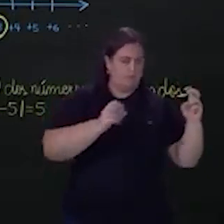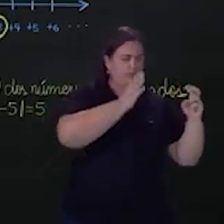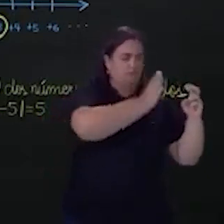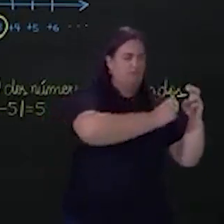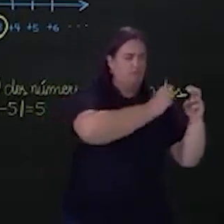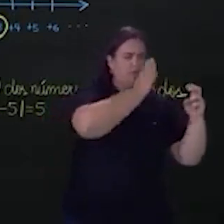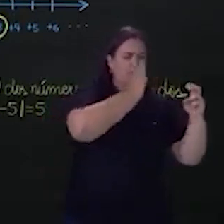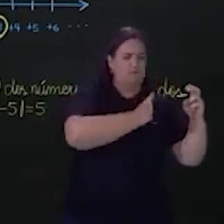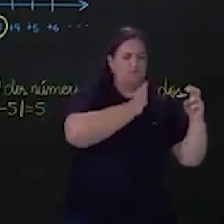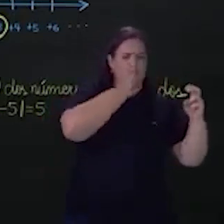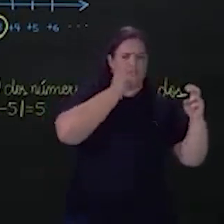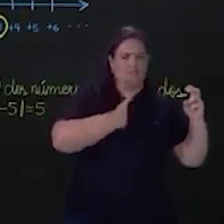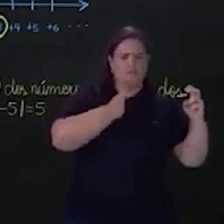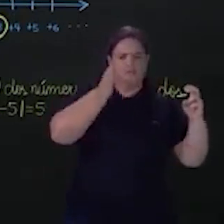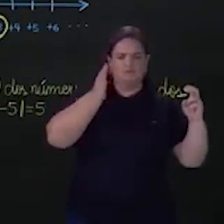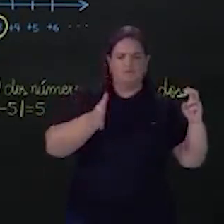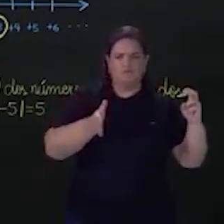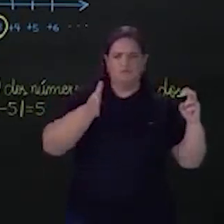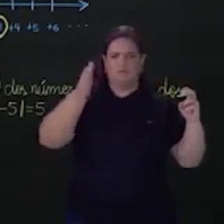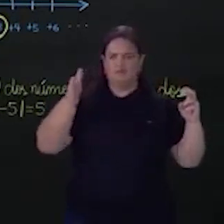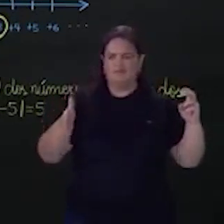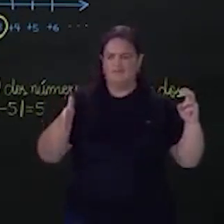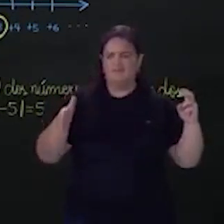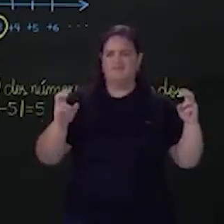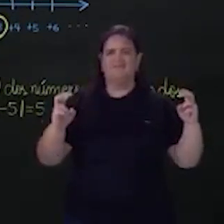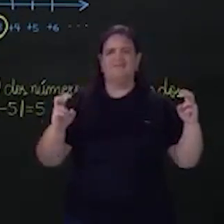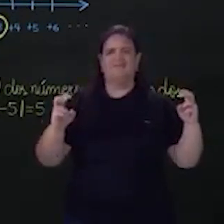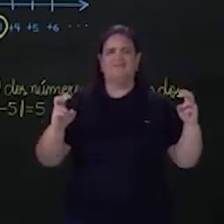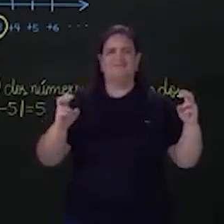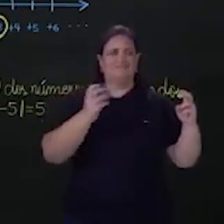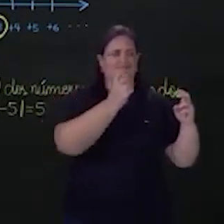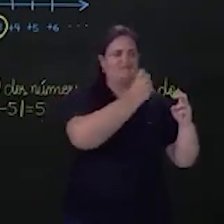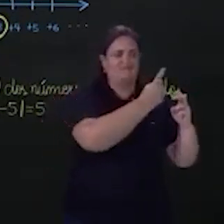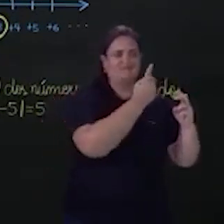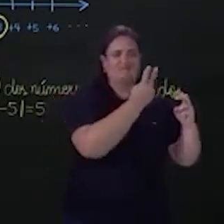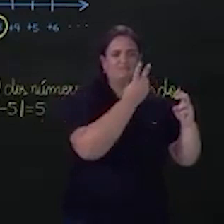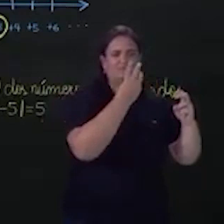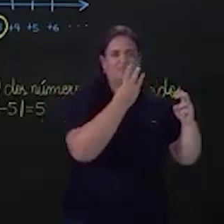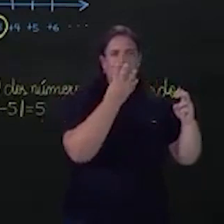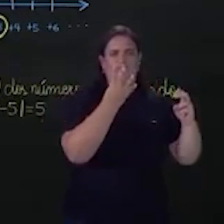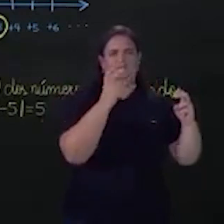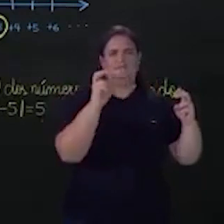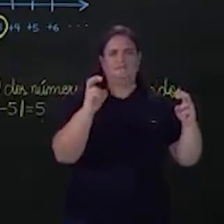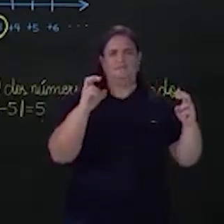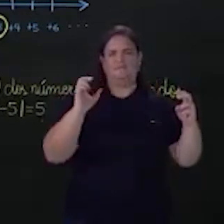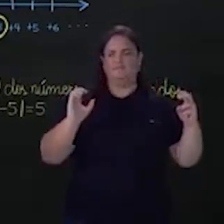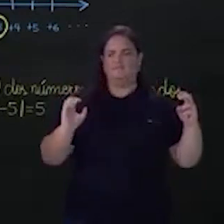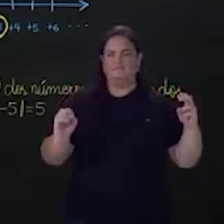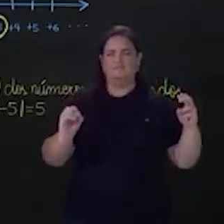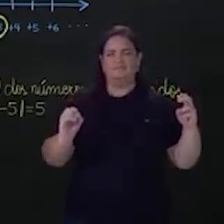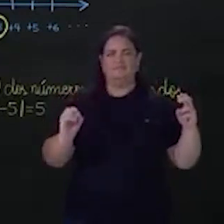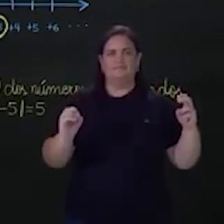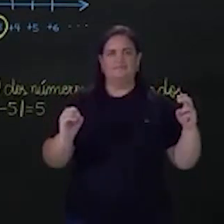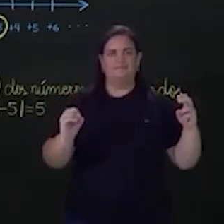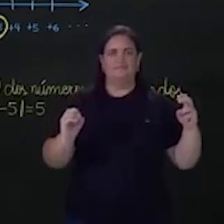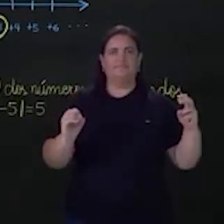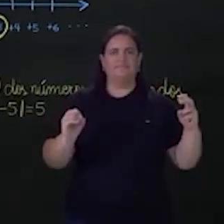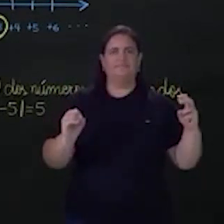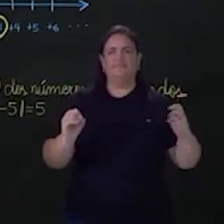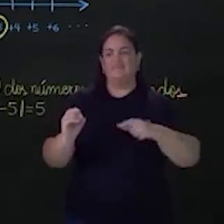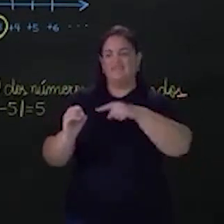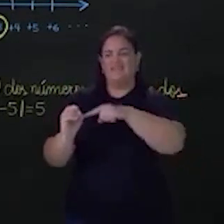1, 2, 3, 4, 5. Por isso que essa flecha aqui está indicada com esse número